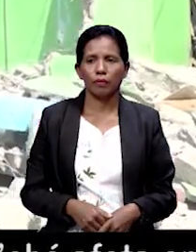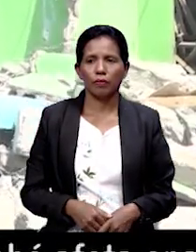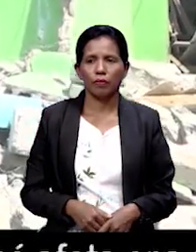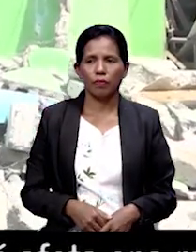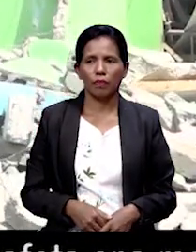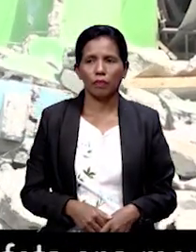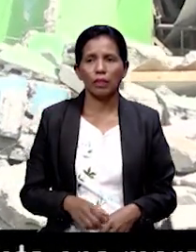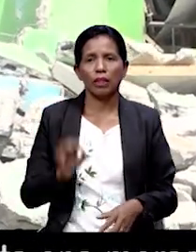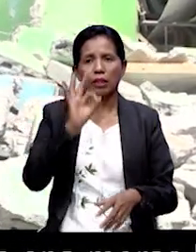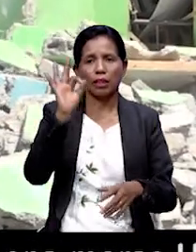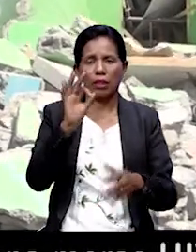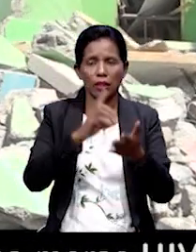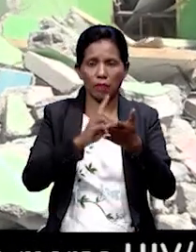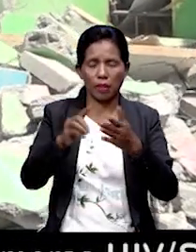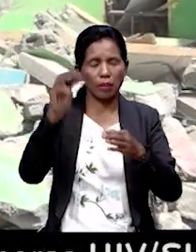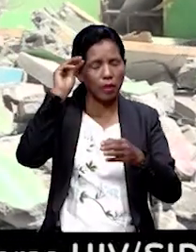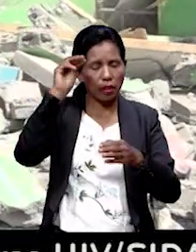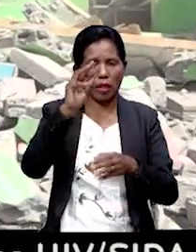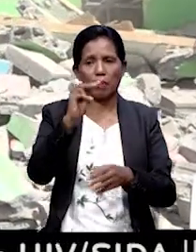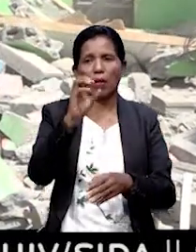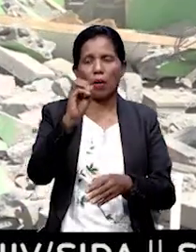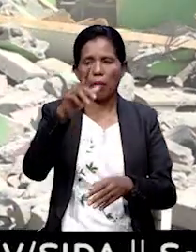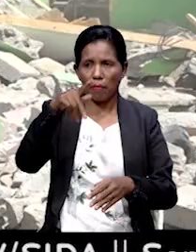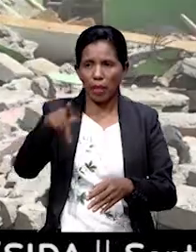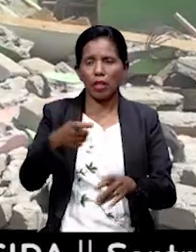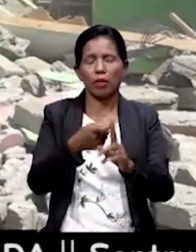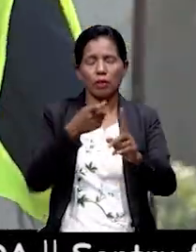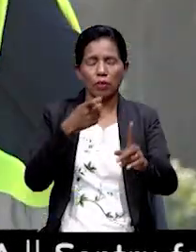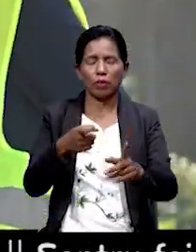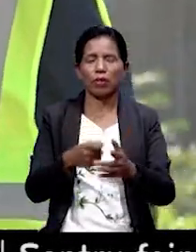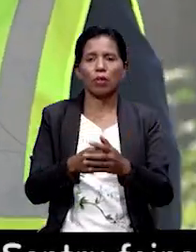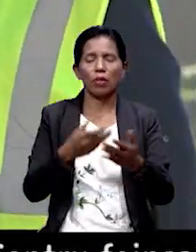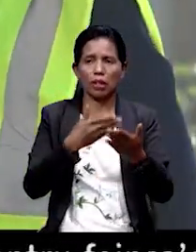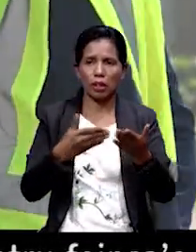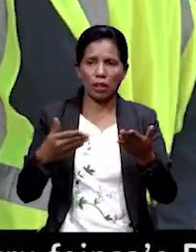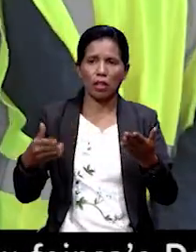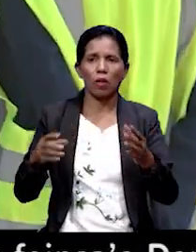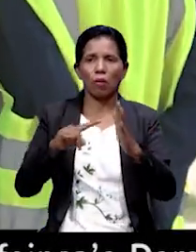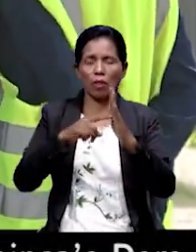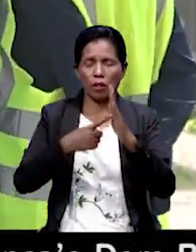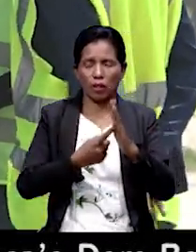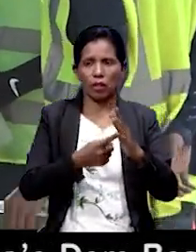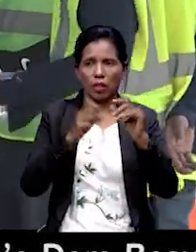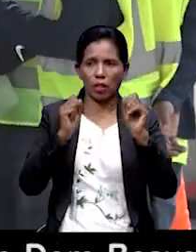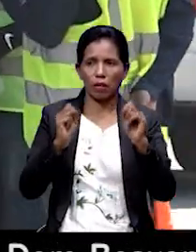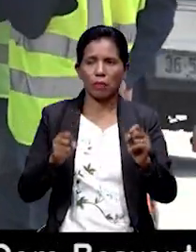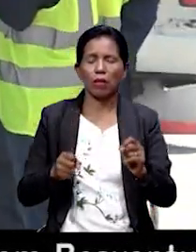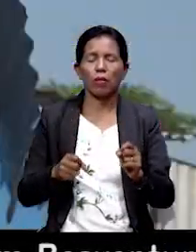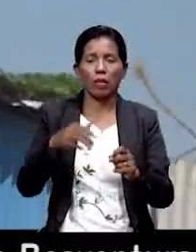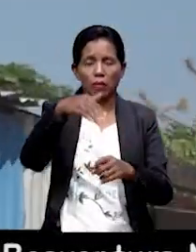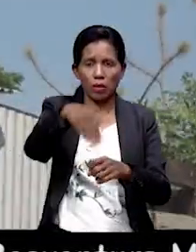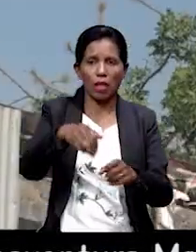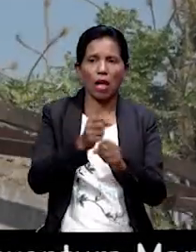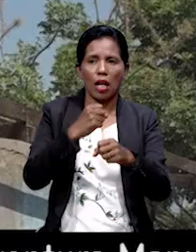E a sexta semana, né, Ministério de Obras Públicas, lhe Instituto de Gestão no Equipamentos, a rua um equipamento pesado, por lhe o